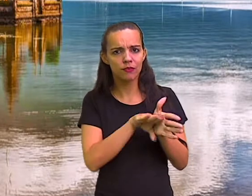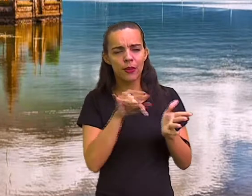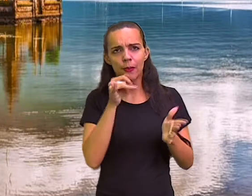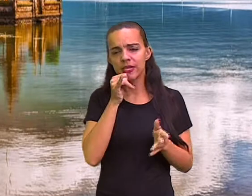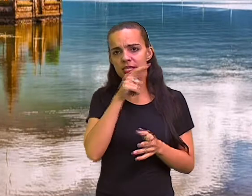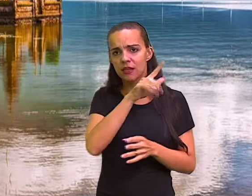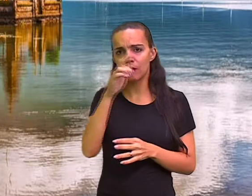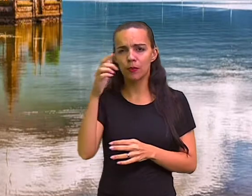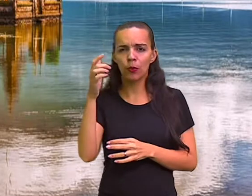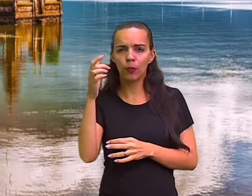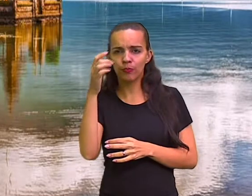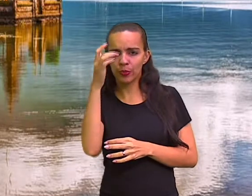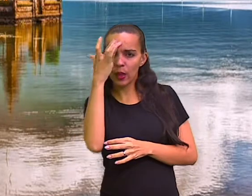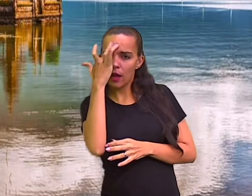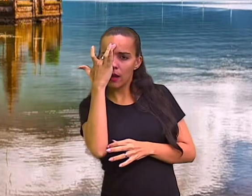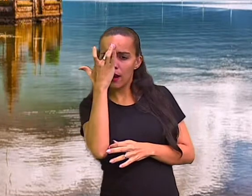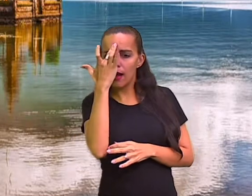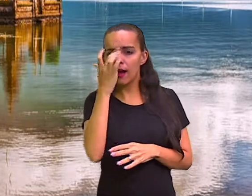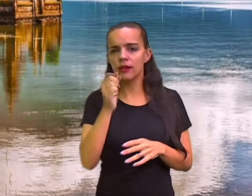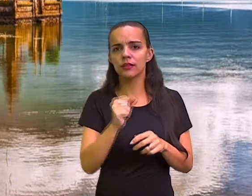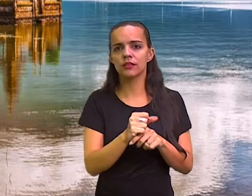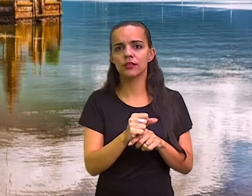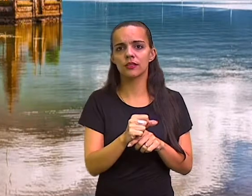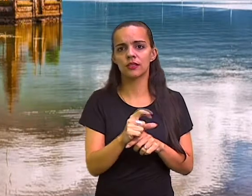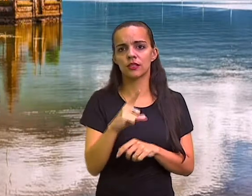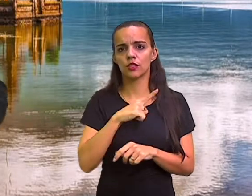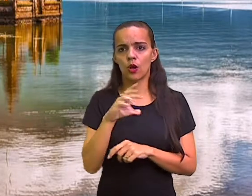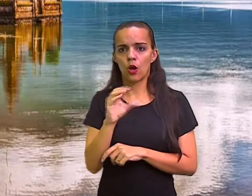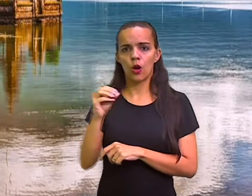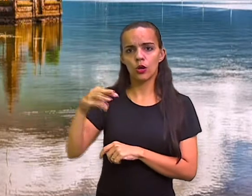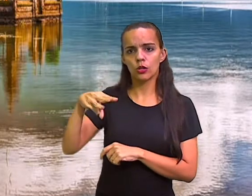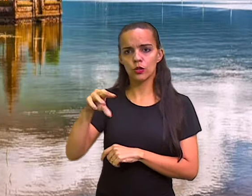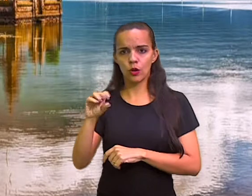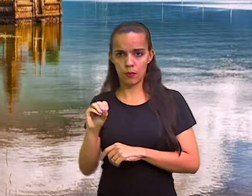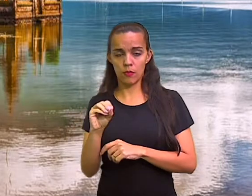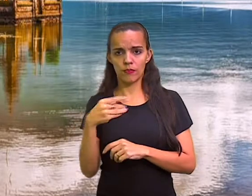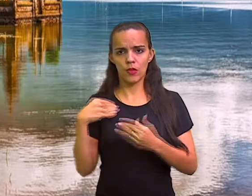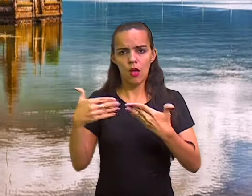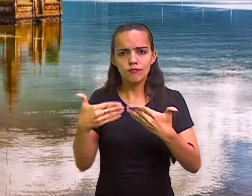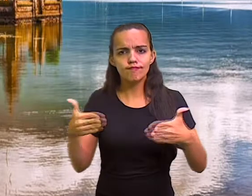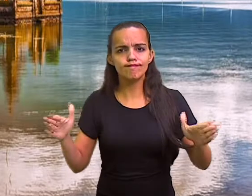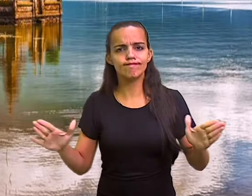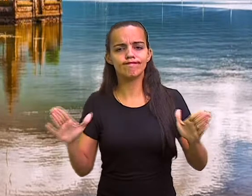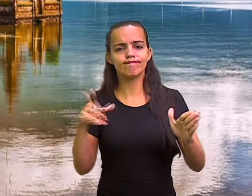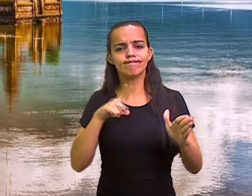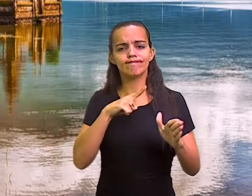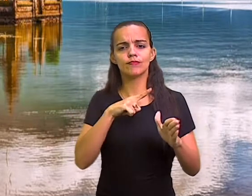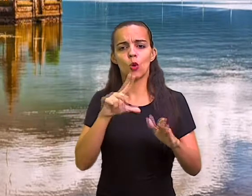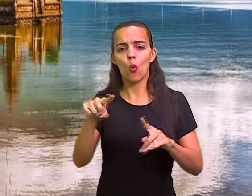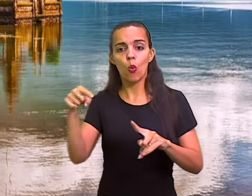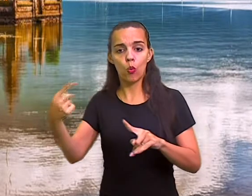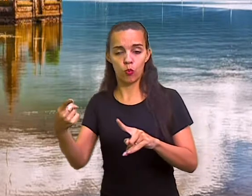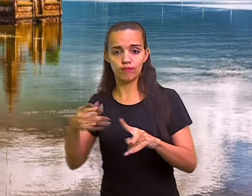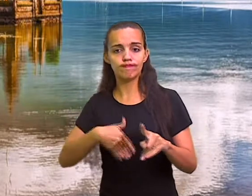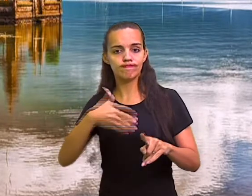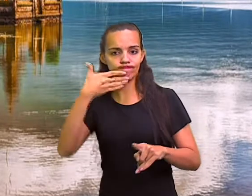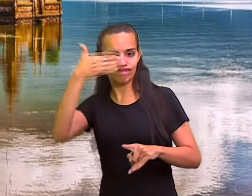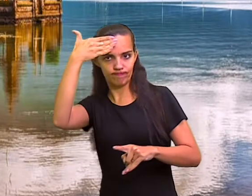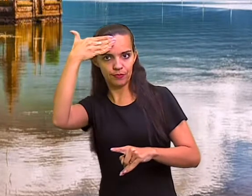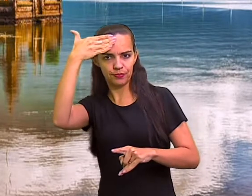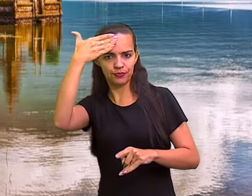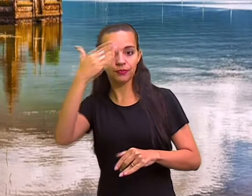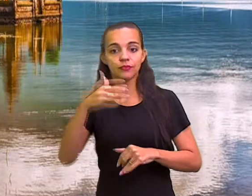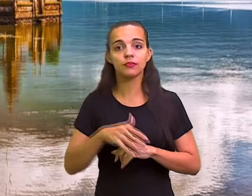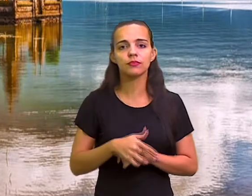Índia, os otomanos abriram as portas para o Extremo Oriente e as fecharam para